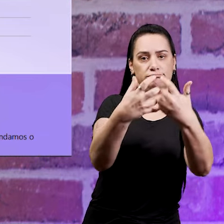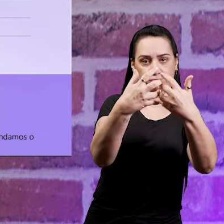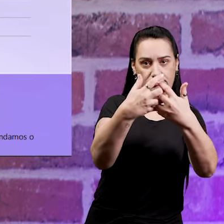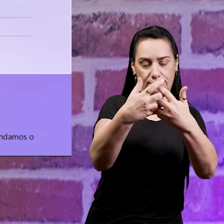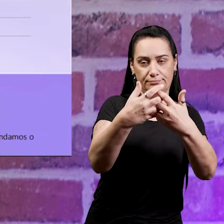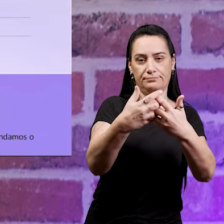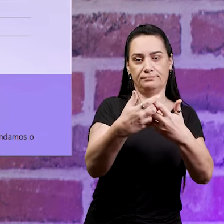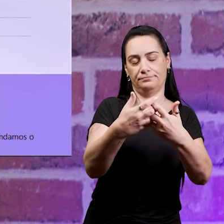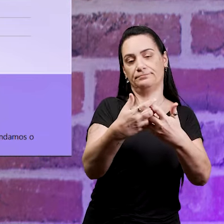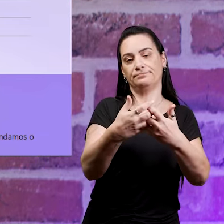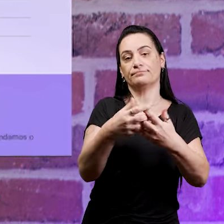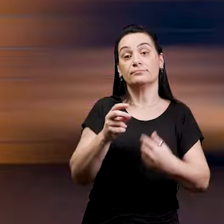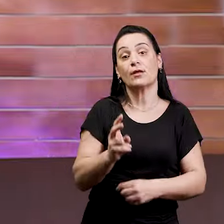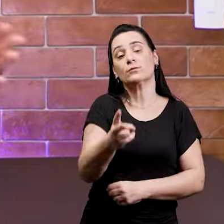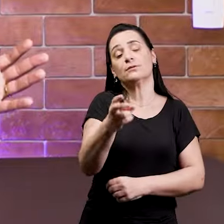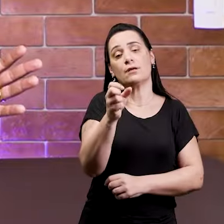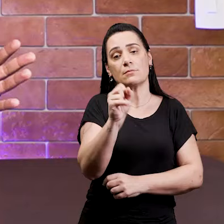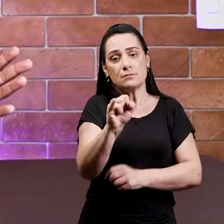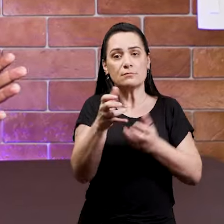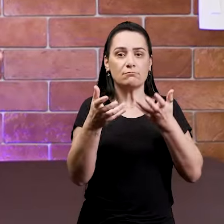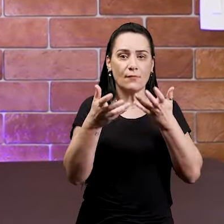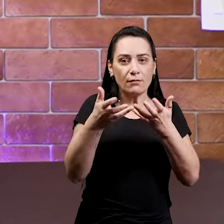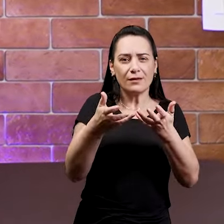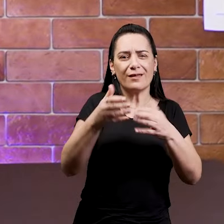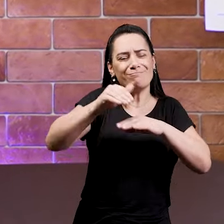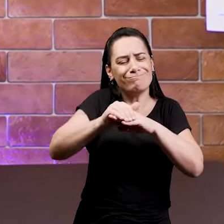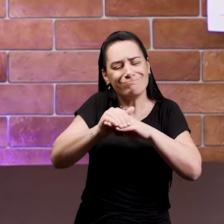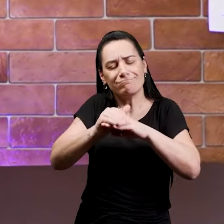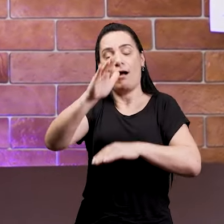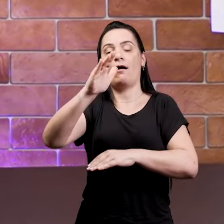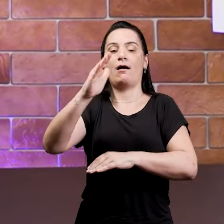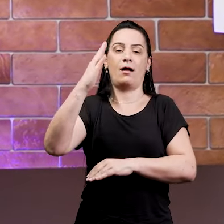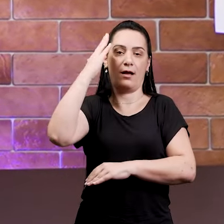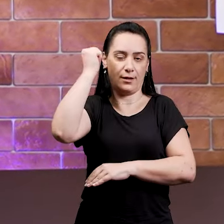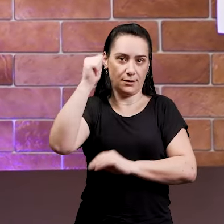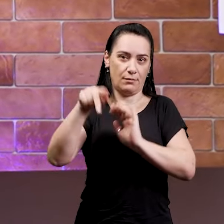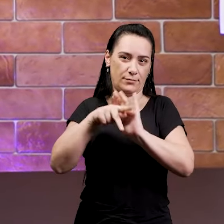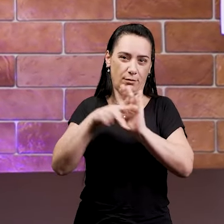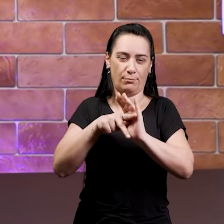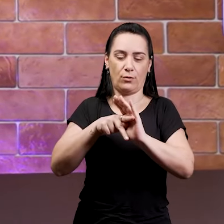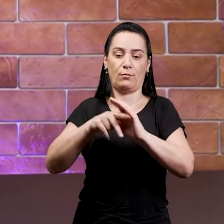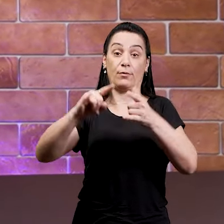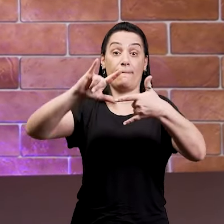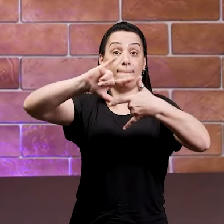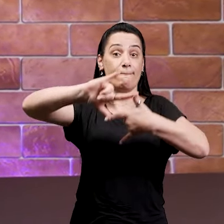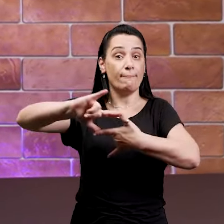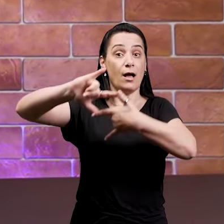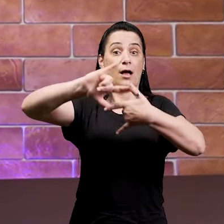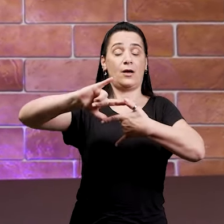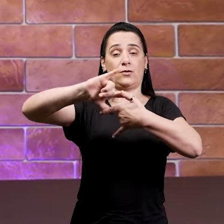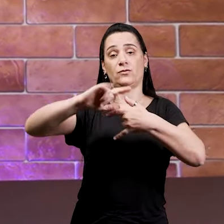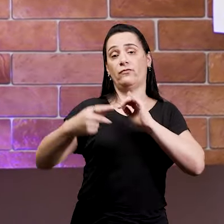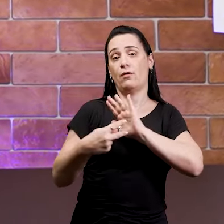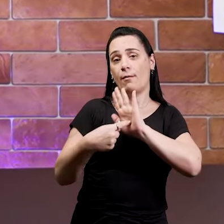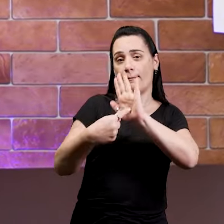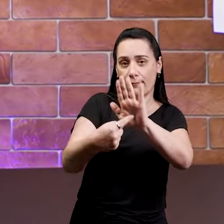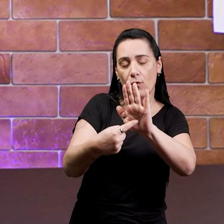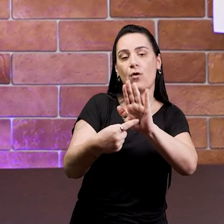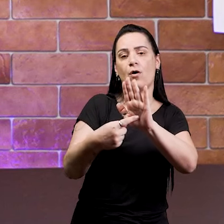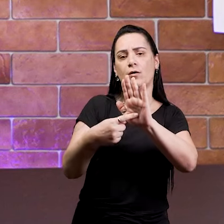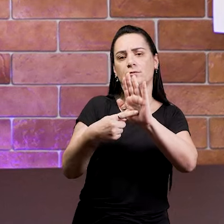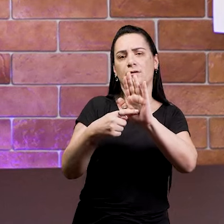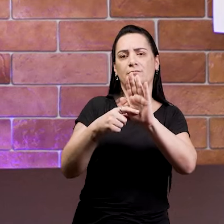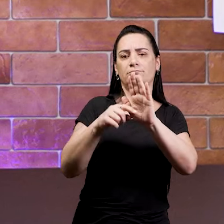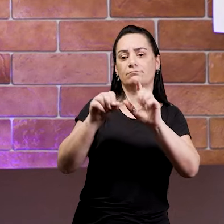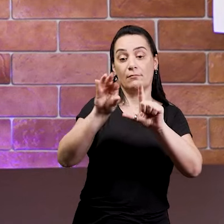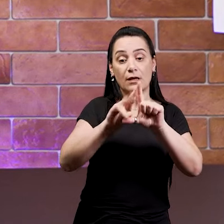outras soluções de mercado. E como sempre, se você quiser saber ainda mais sobre essa oferta da Microsoft, não deixe